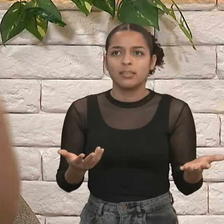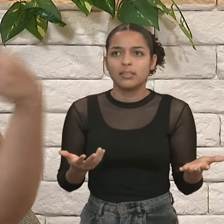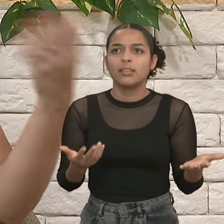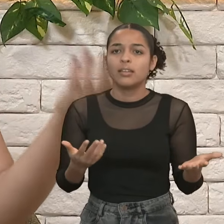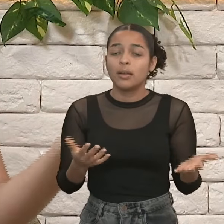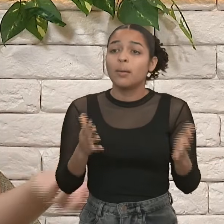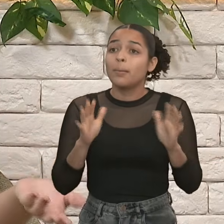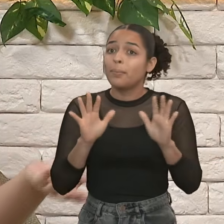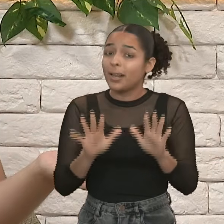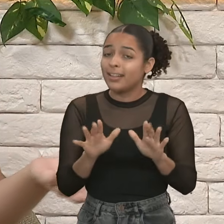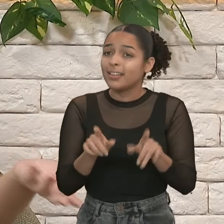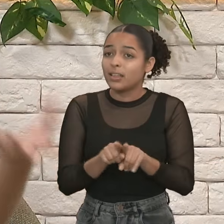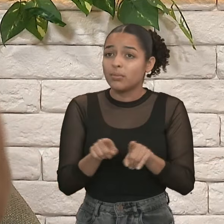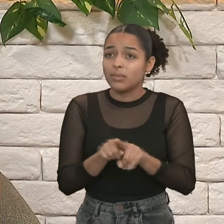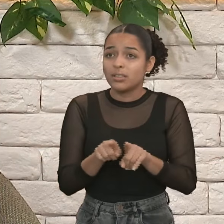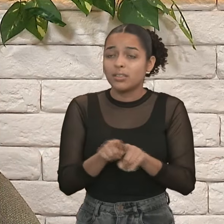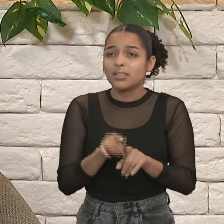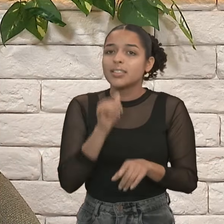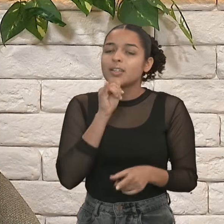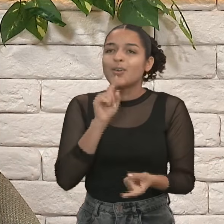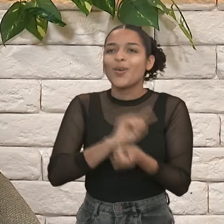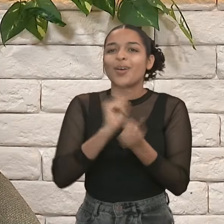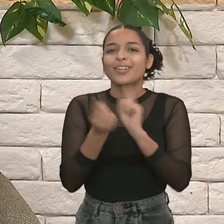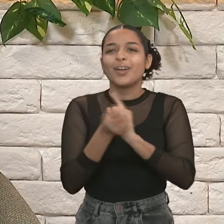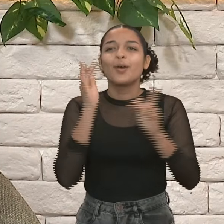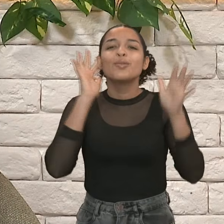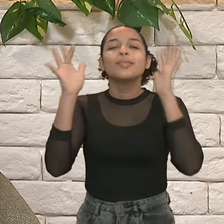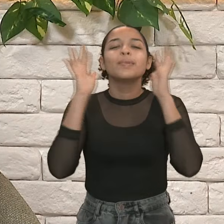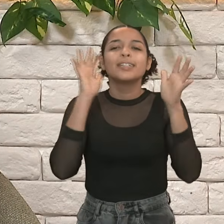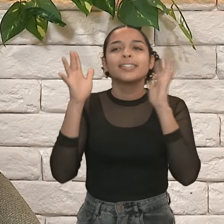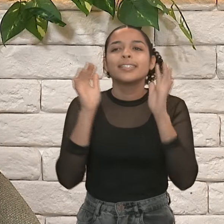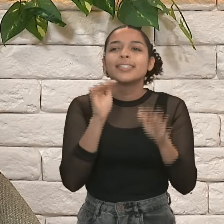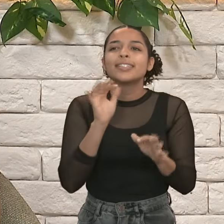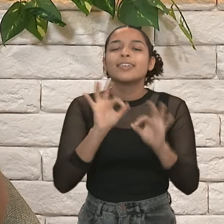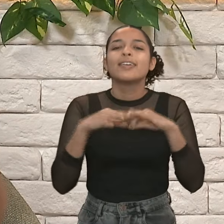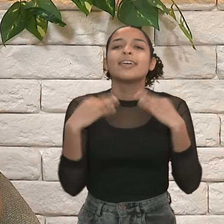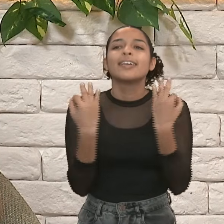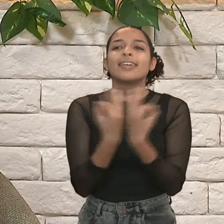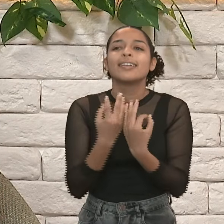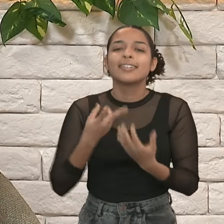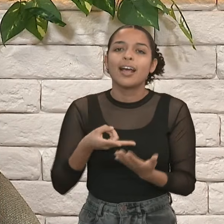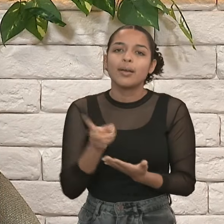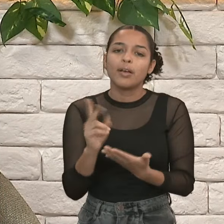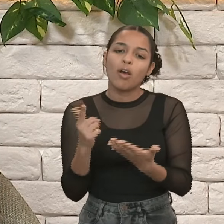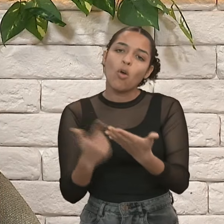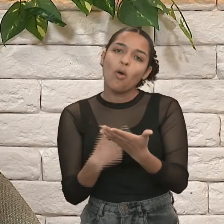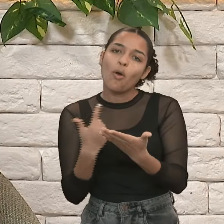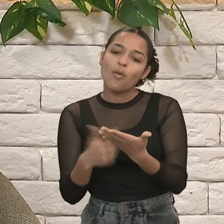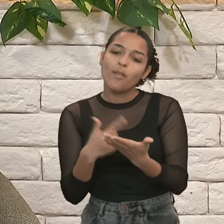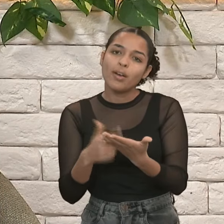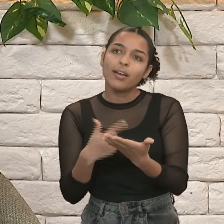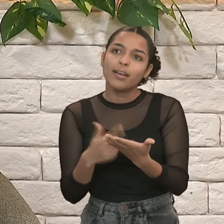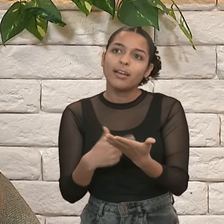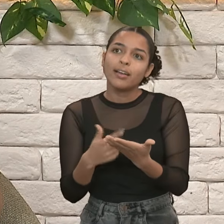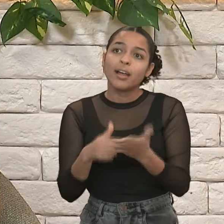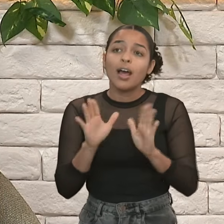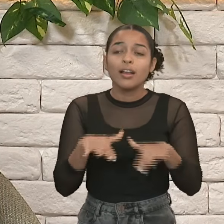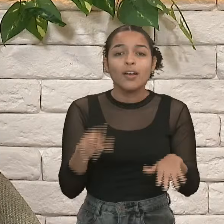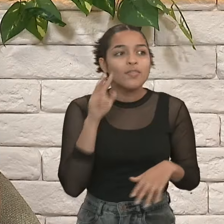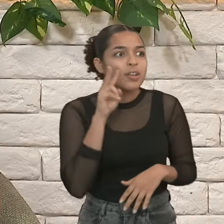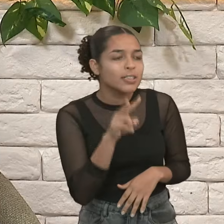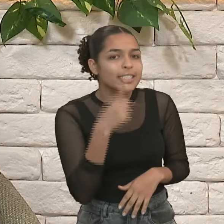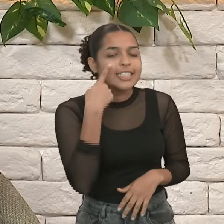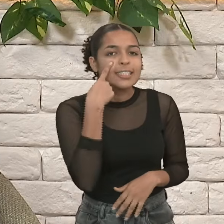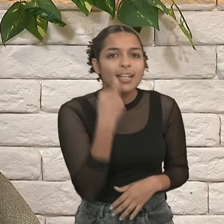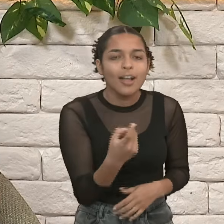né? Se fosse um livro, por exemplo, a gente também poderia despertar esse interesse. Então, a gente sempre diz, né, que não dá para reduzir o tempo